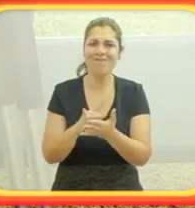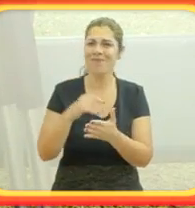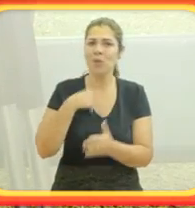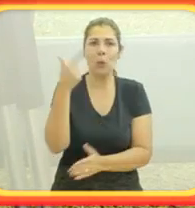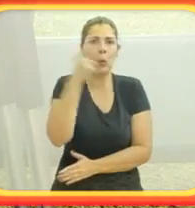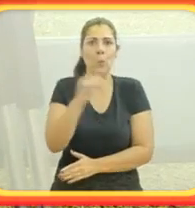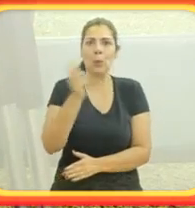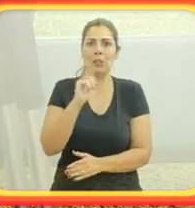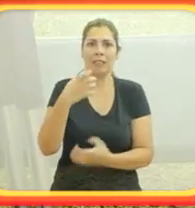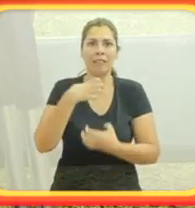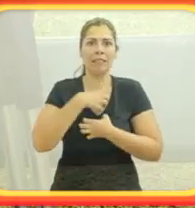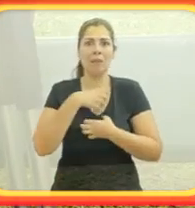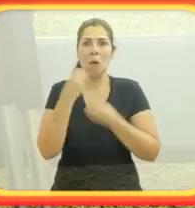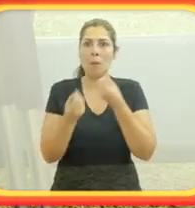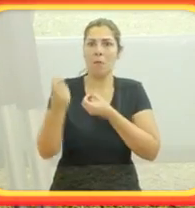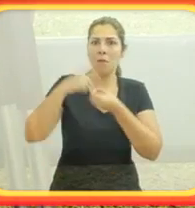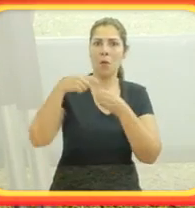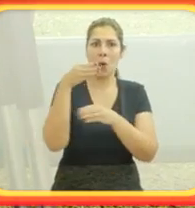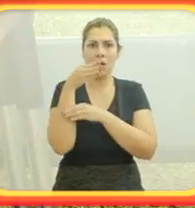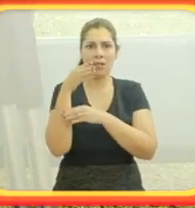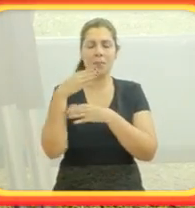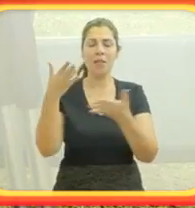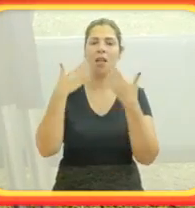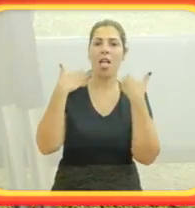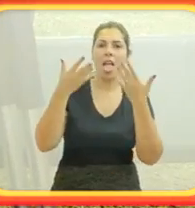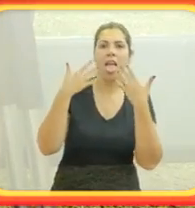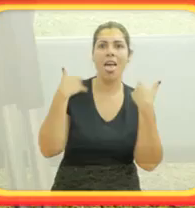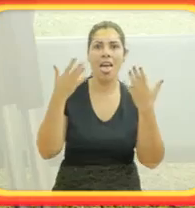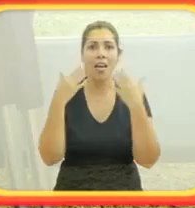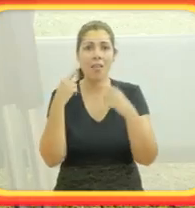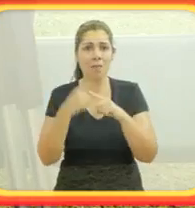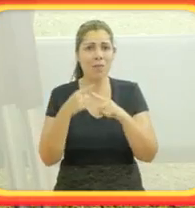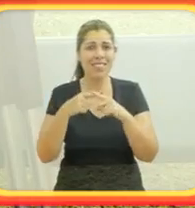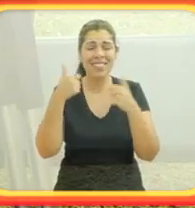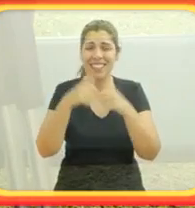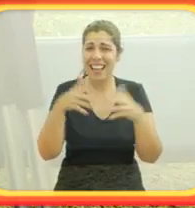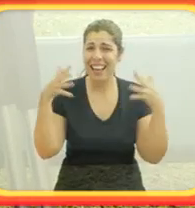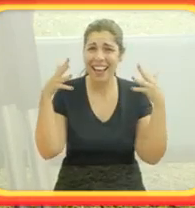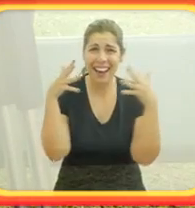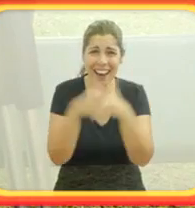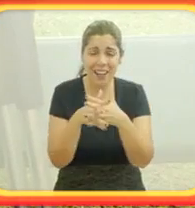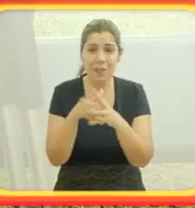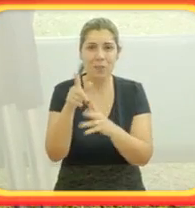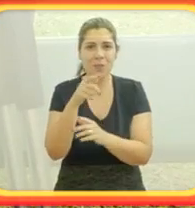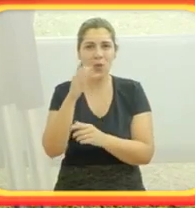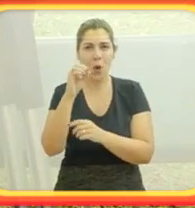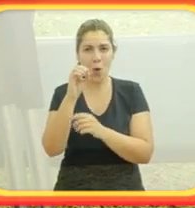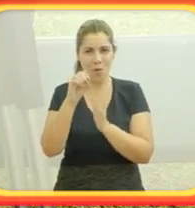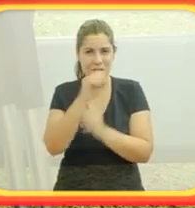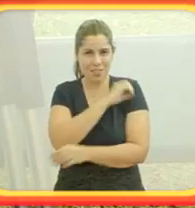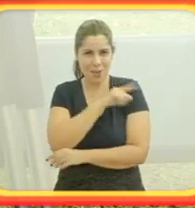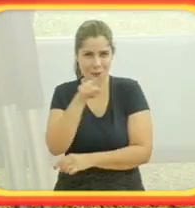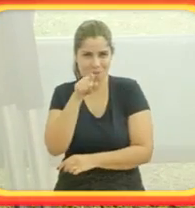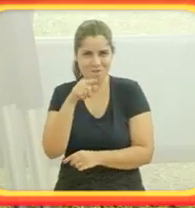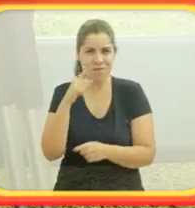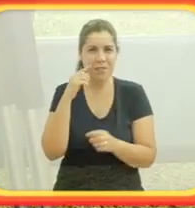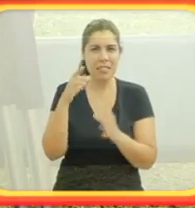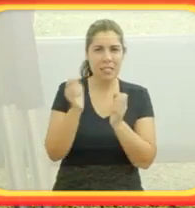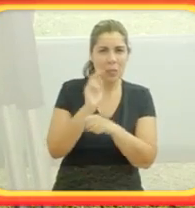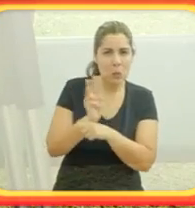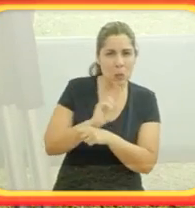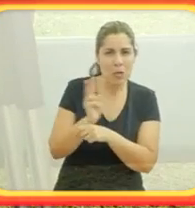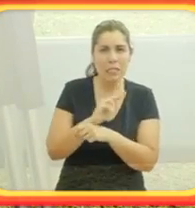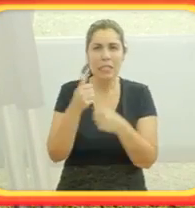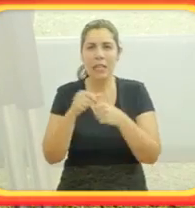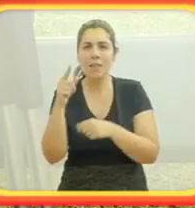aí, mas depois do calor eu realmente não consegui, tive que voltar pro hotel para refrescar um pouco, porque estava complicado. E aí o oficial de segurança